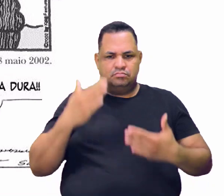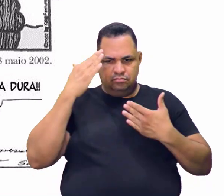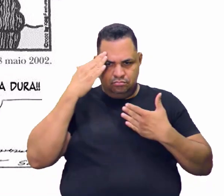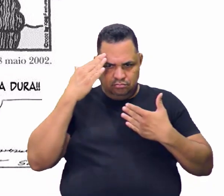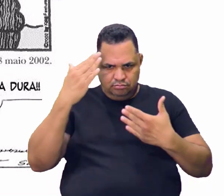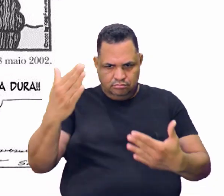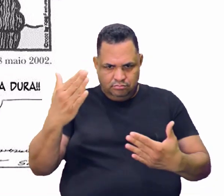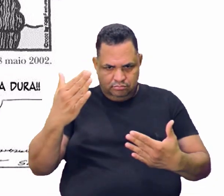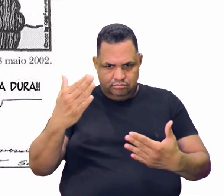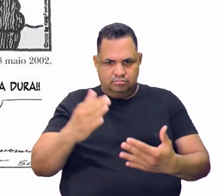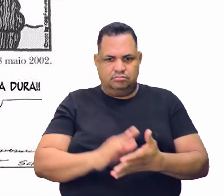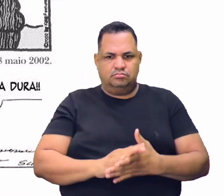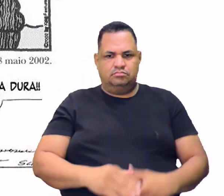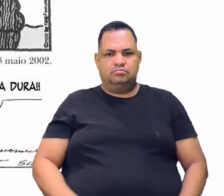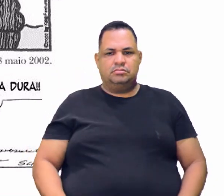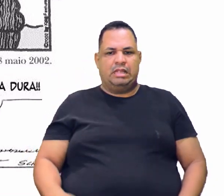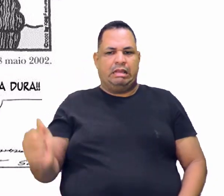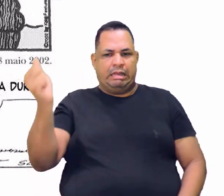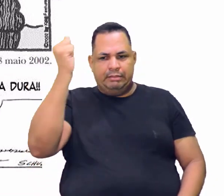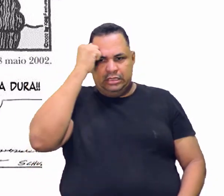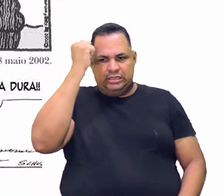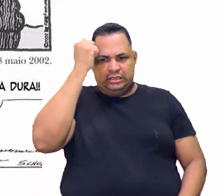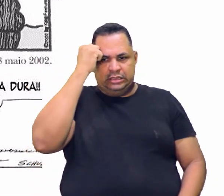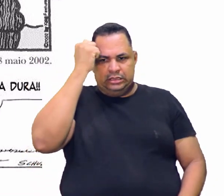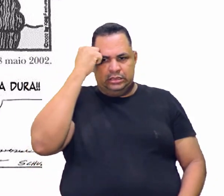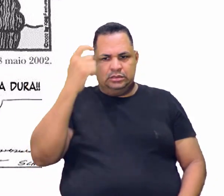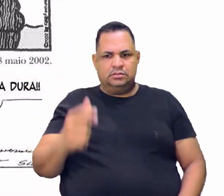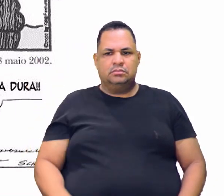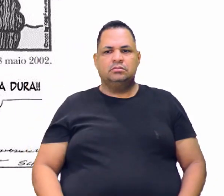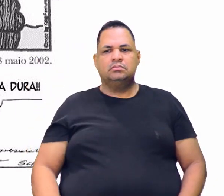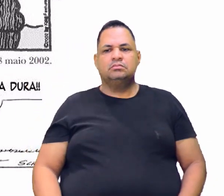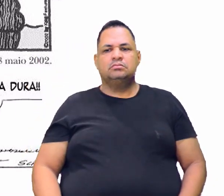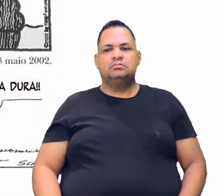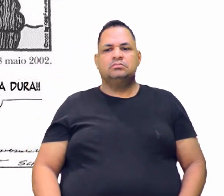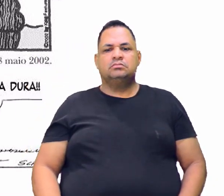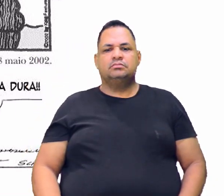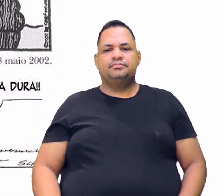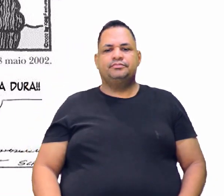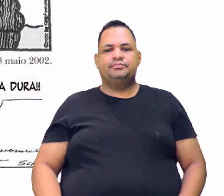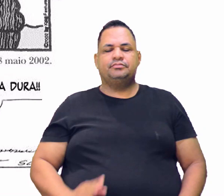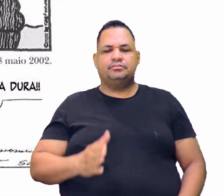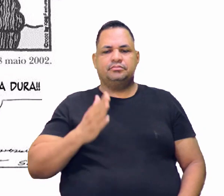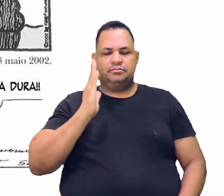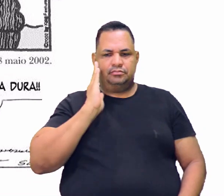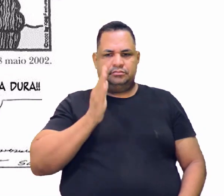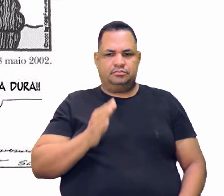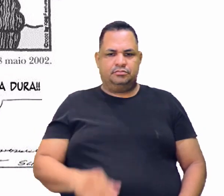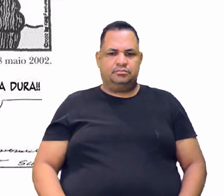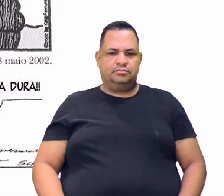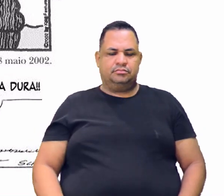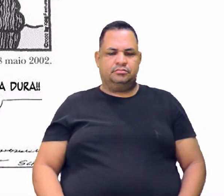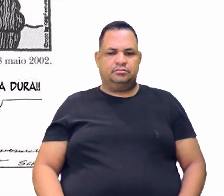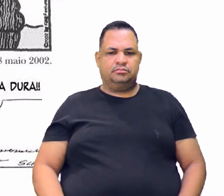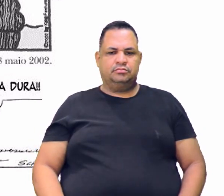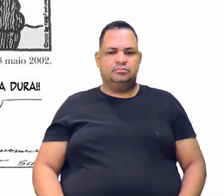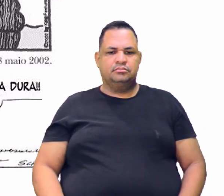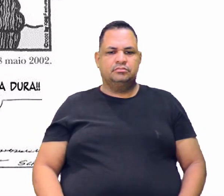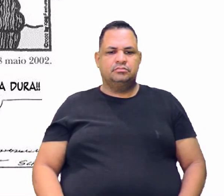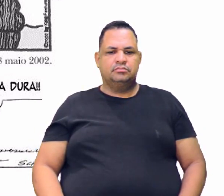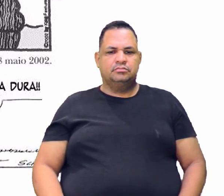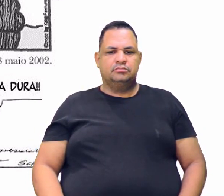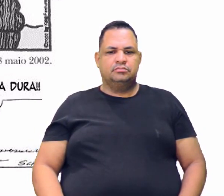Obrigada, Charlie Brown. Sua cabeça dura. Agora vamos lá. A gente já trabalhou essa tirinha aqui do Charlie